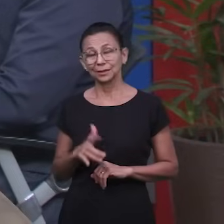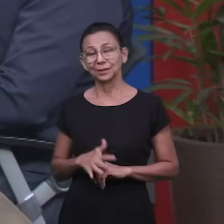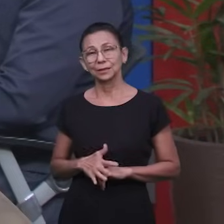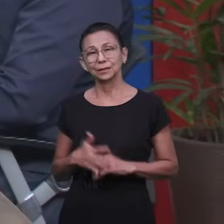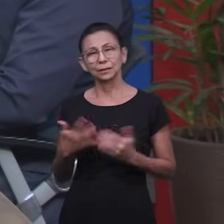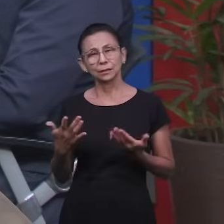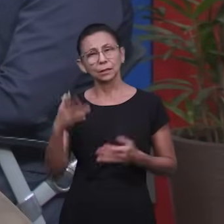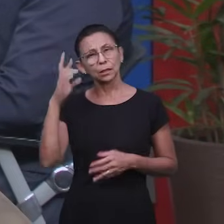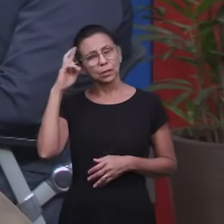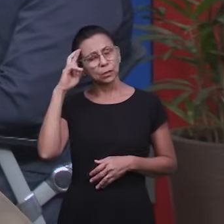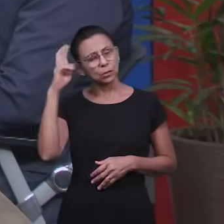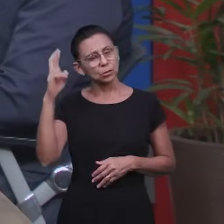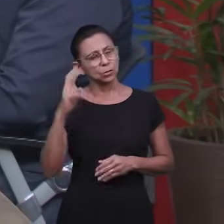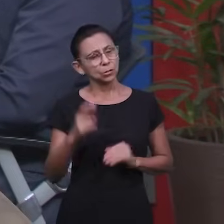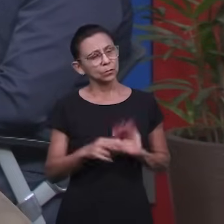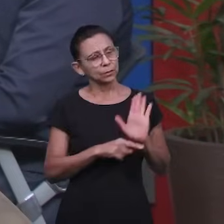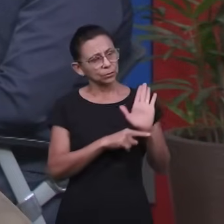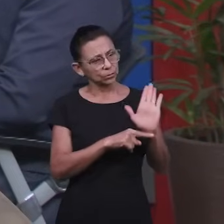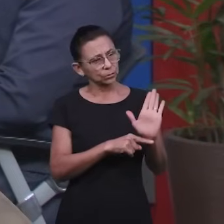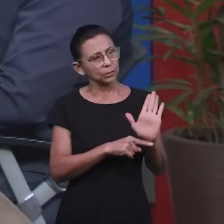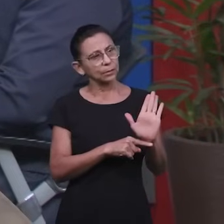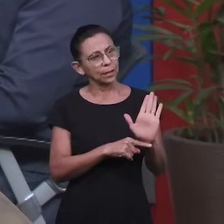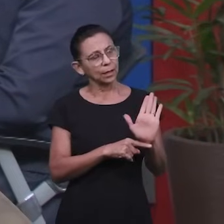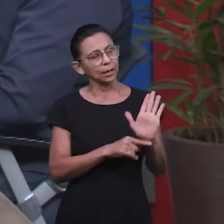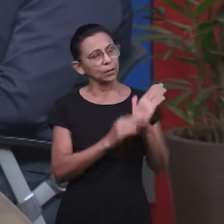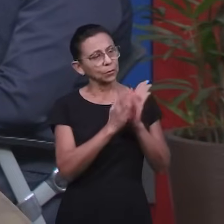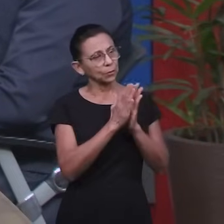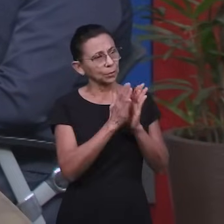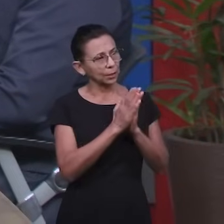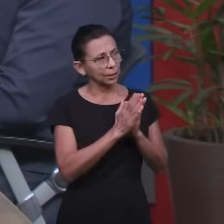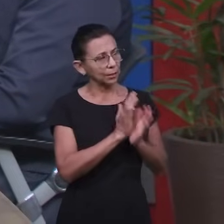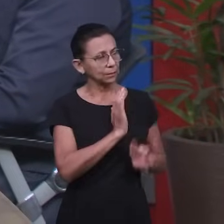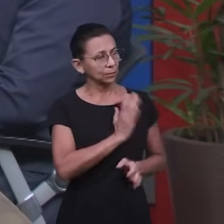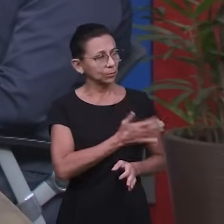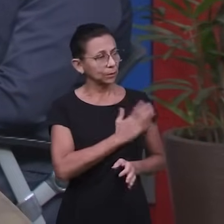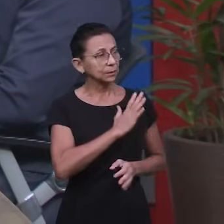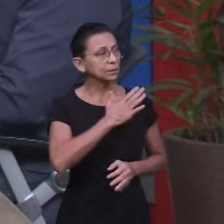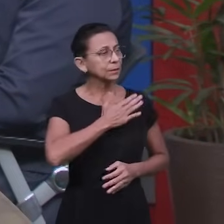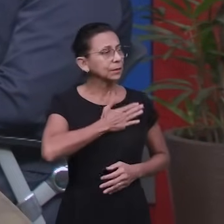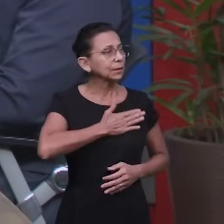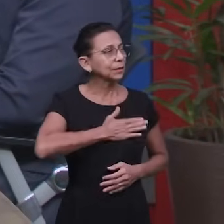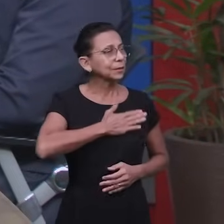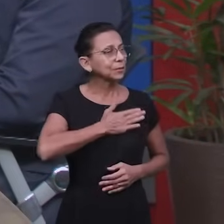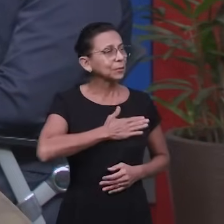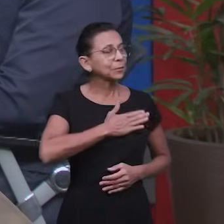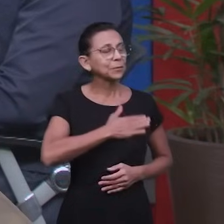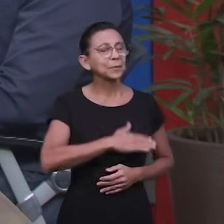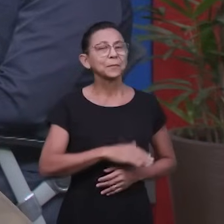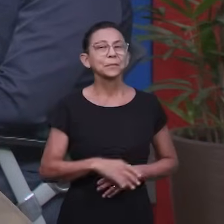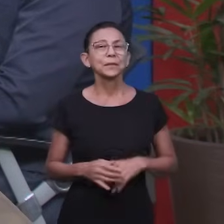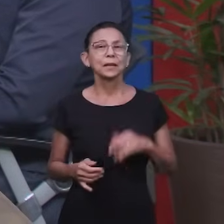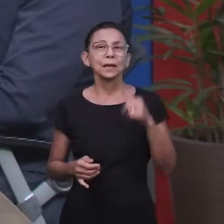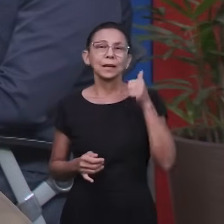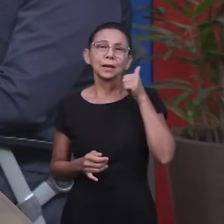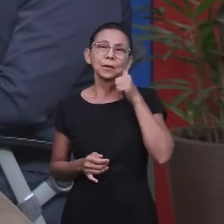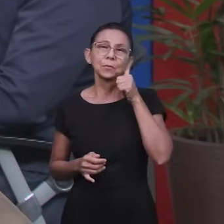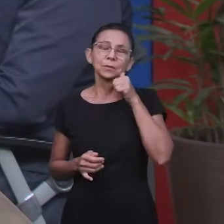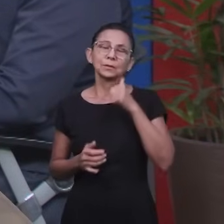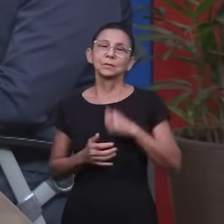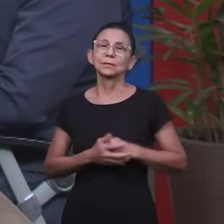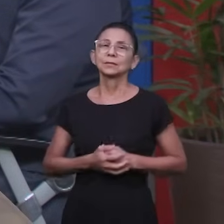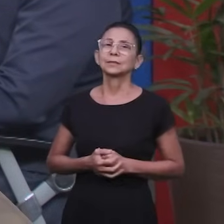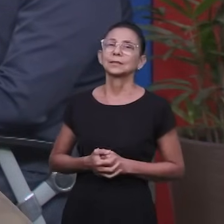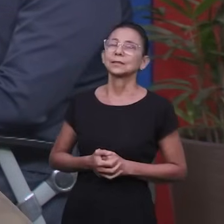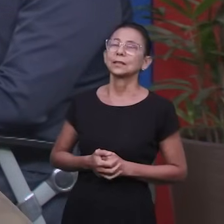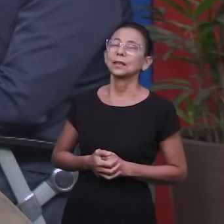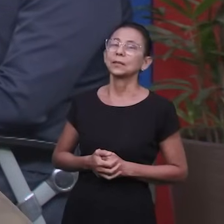seu coração. E ela falou um pouco, né, daquela experiência que ela estava tendo ali, porque como já tinha muito